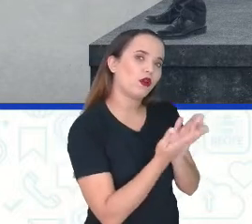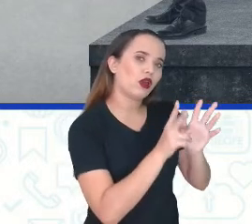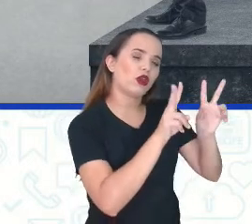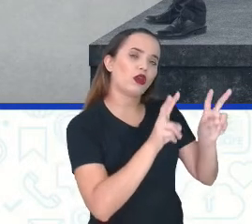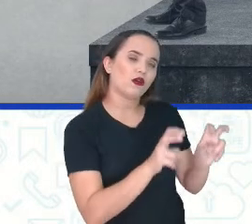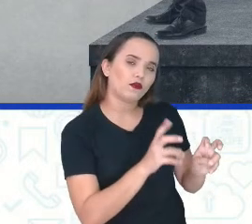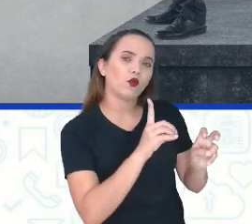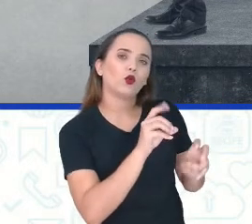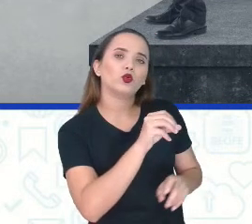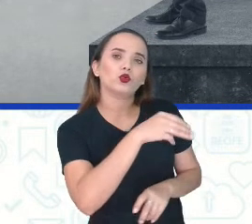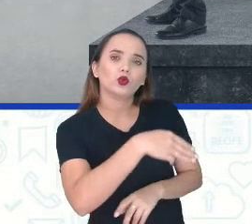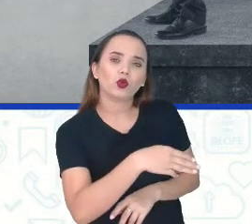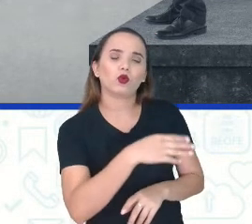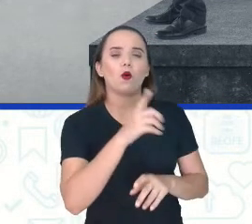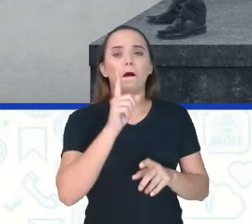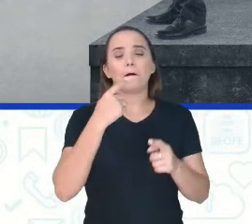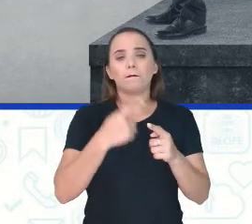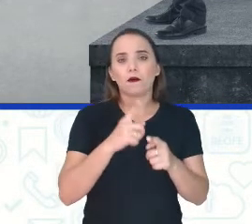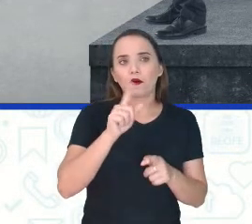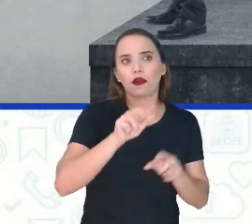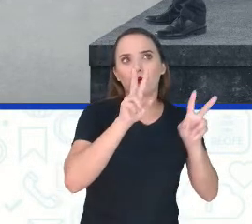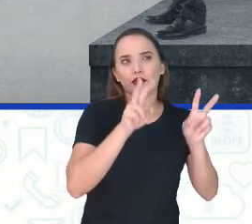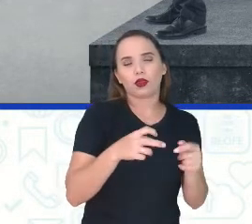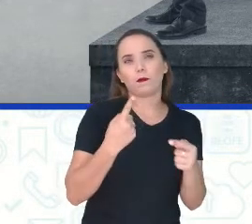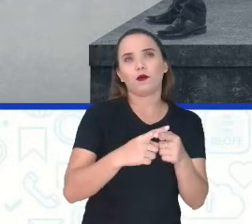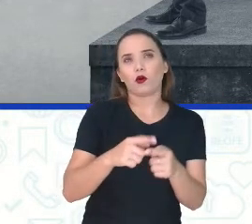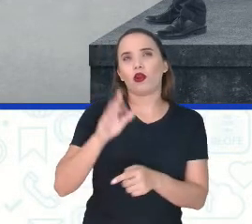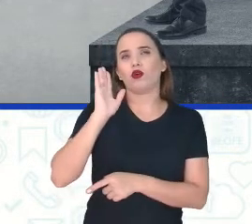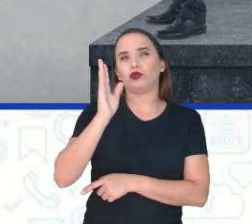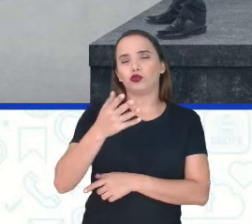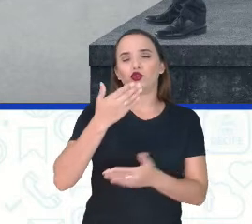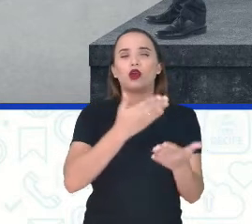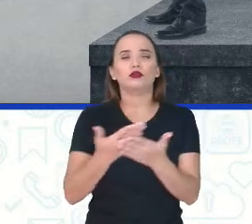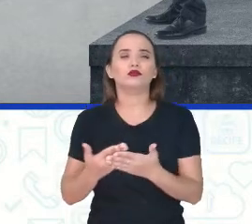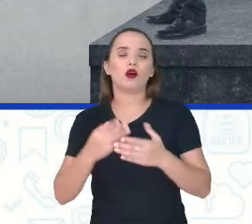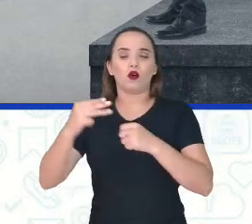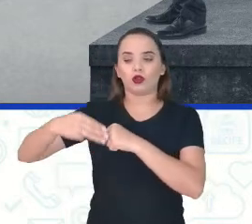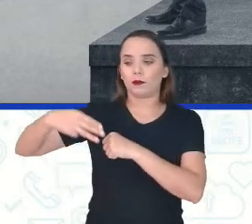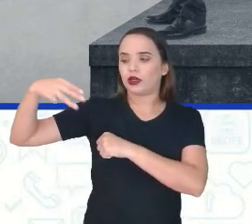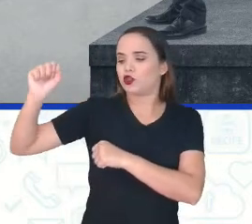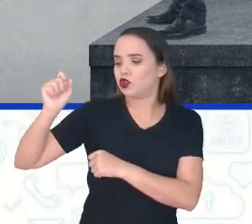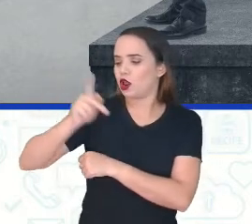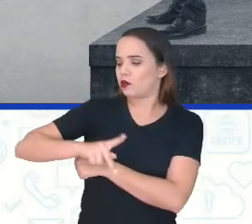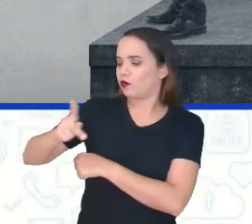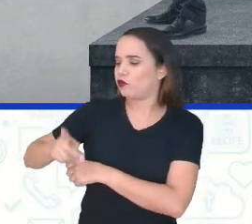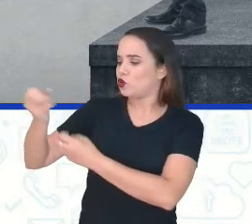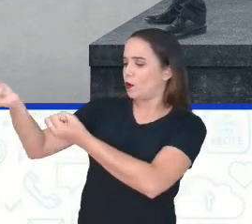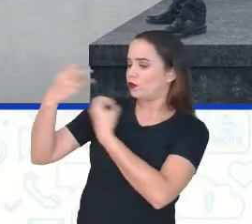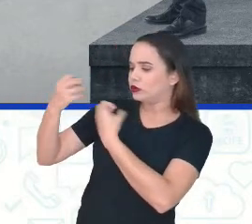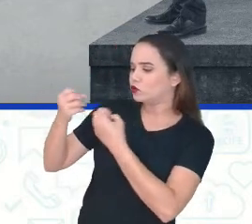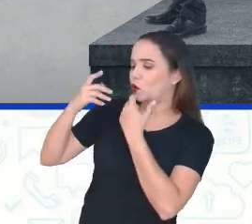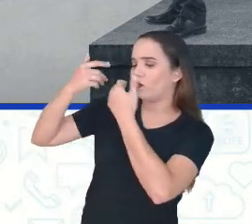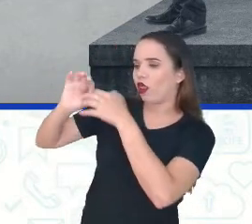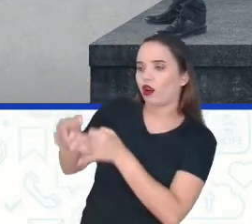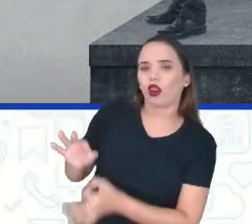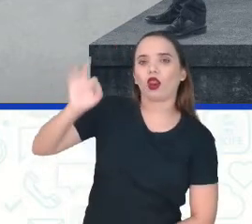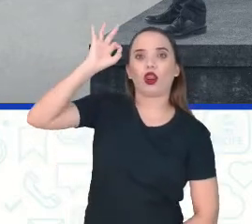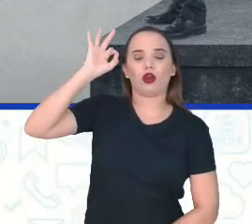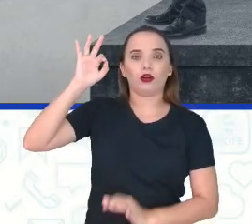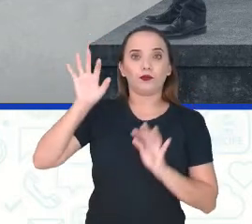do livro, porque em uma aula do mestrado, um professor abordou isso. Então, eu estou trazendo esta